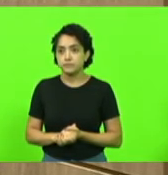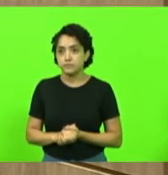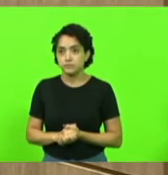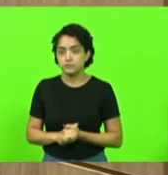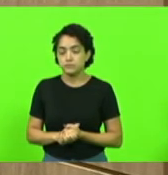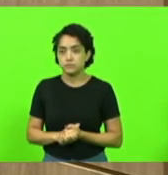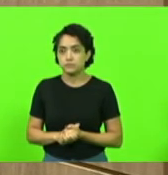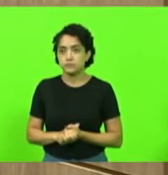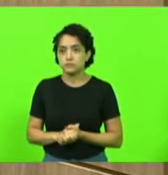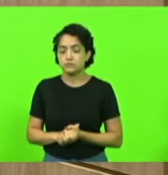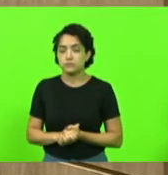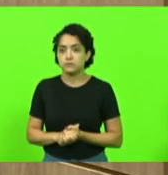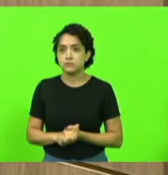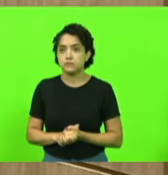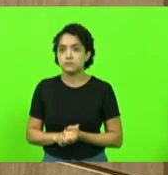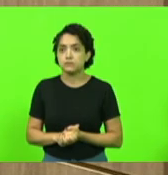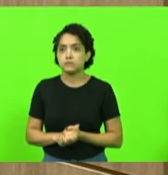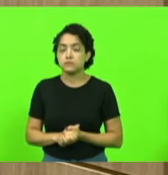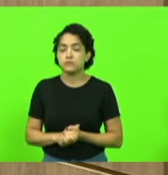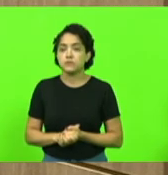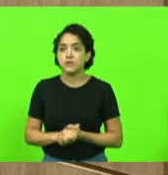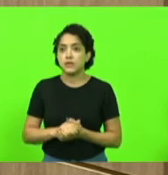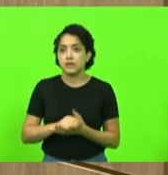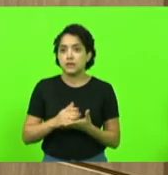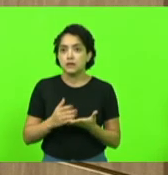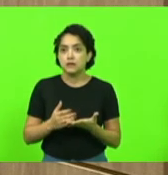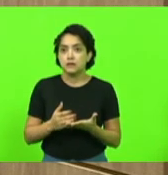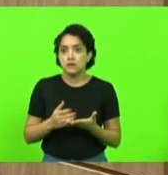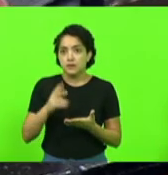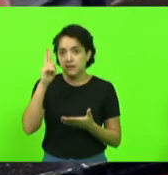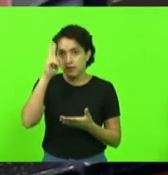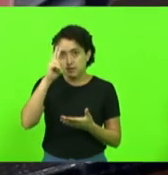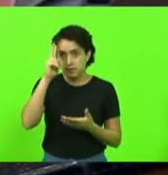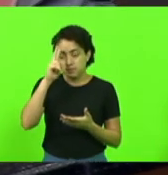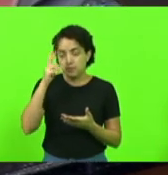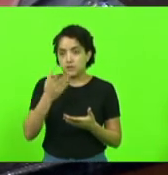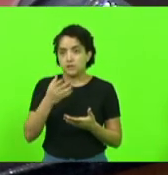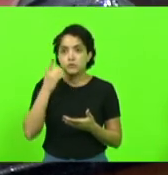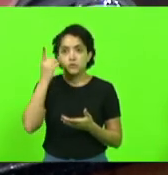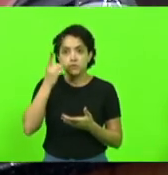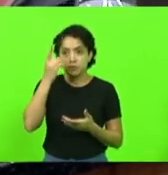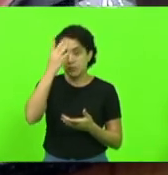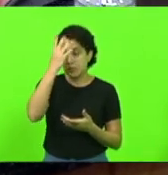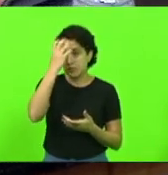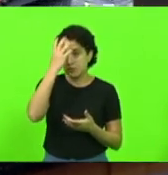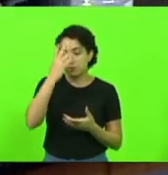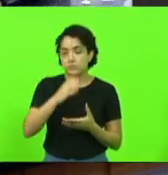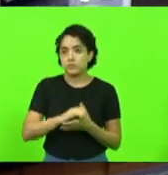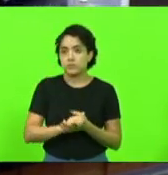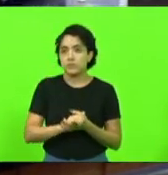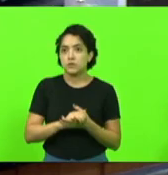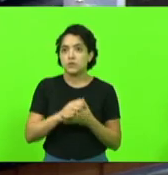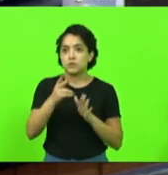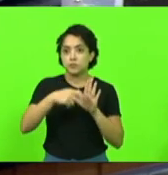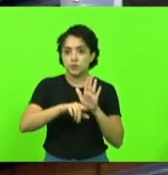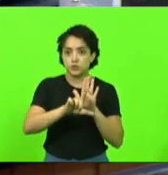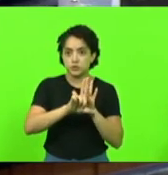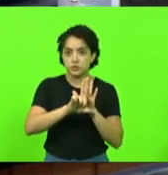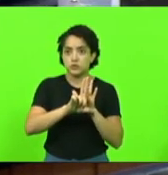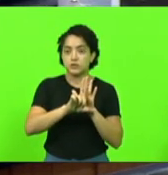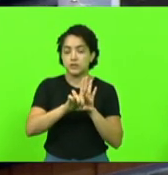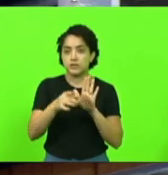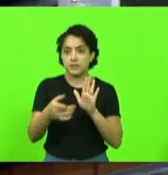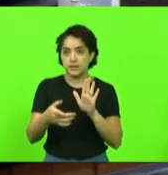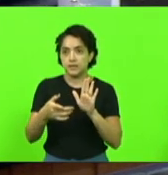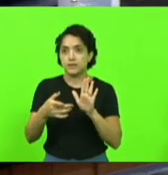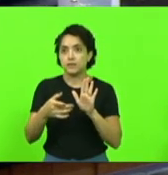Senhor presidente, apenas lembrando que o deputado Ismael, em sua exposição, a princípio, quando falava sobre o projeto de lei, em resposta à